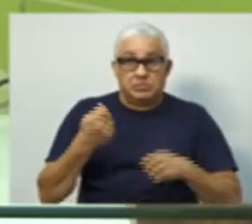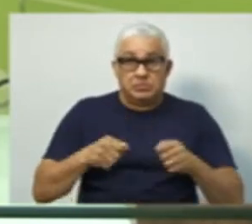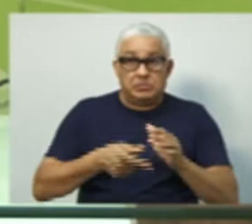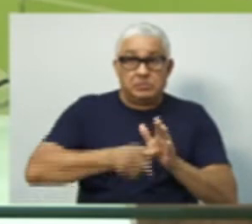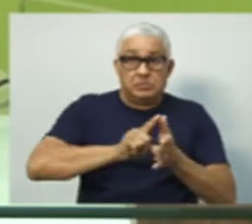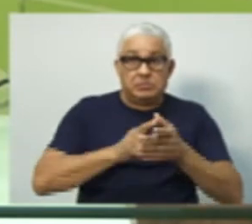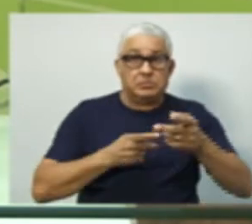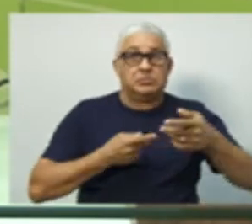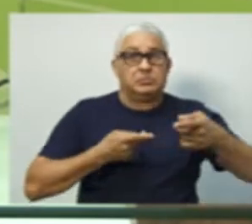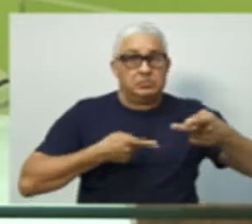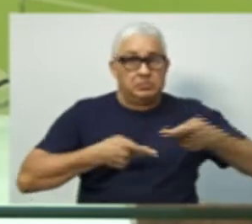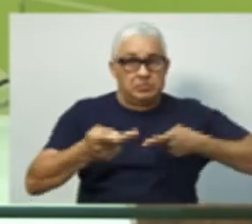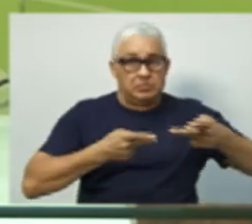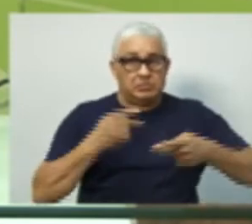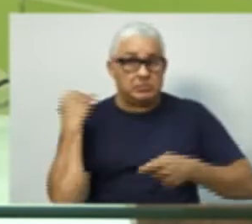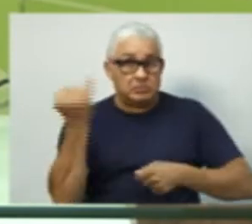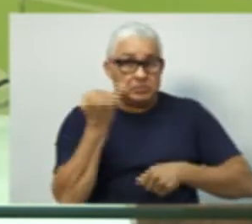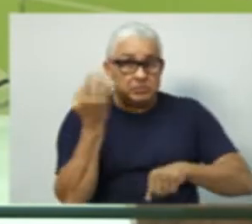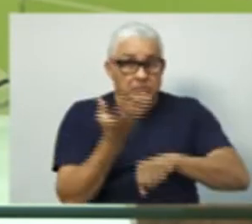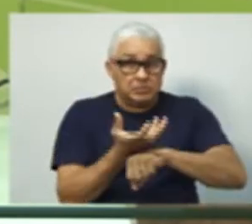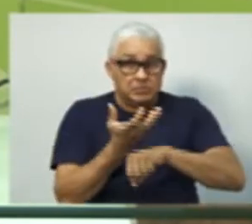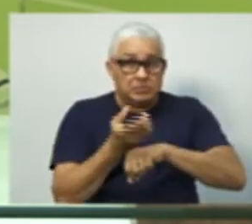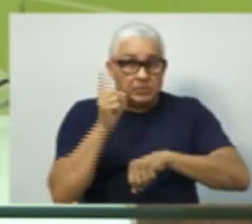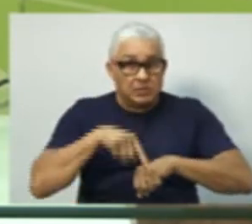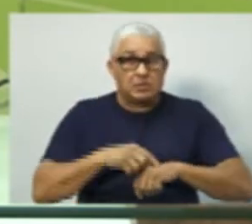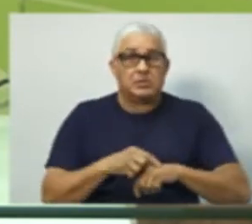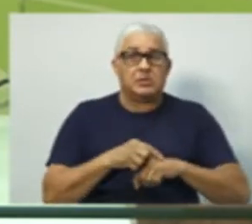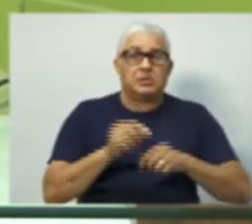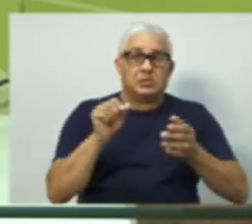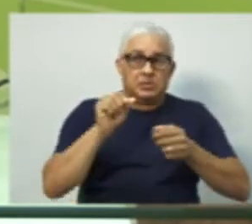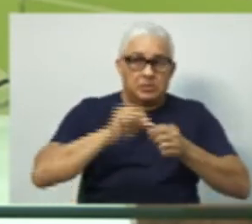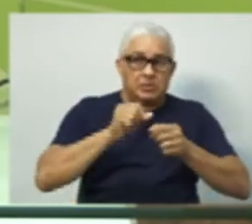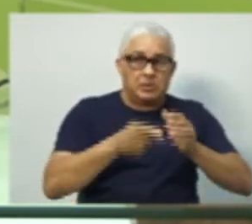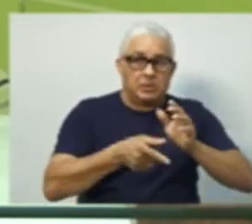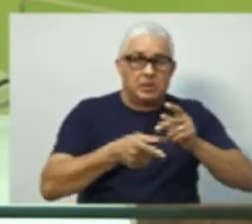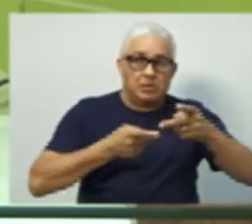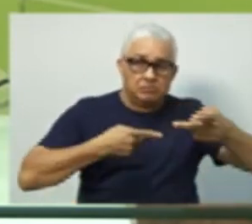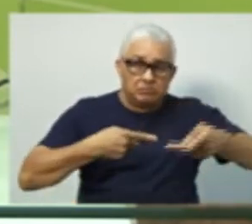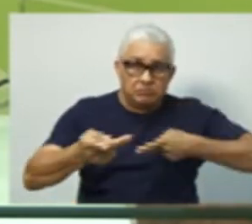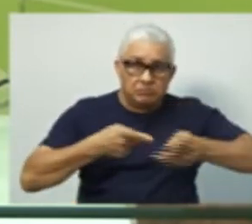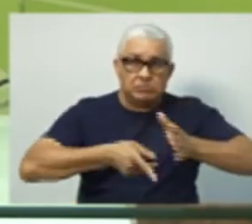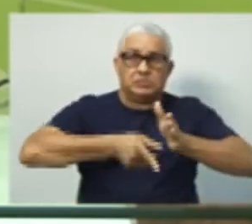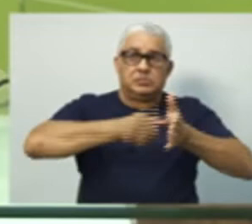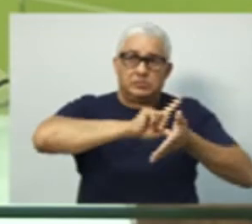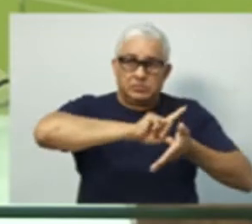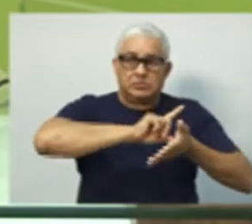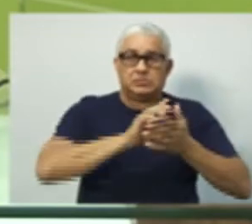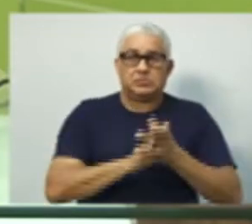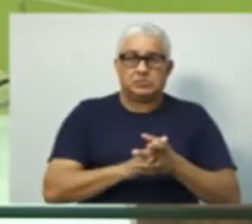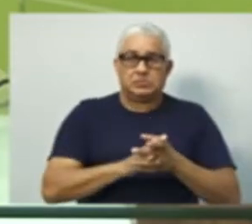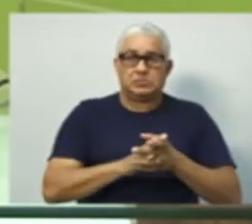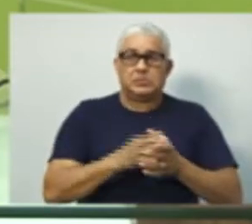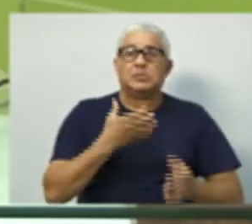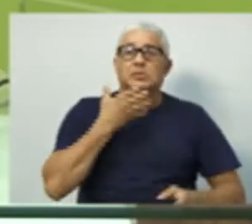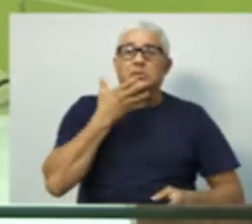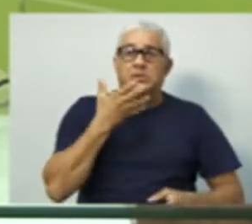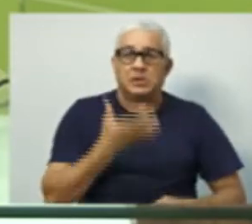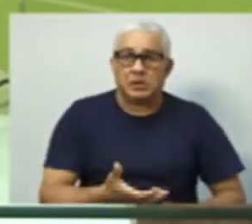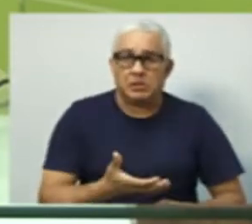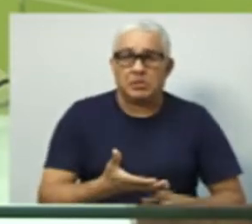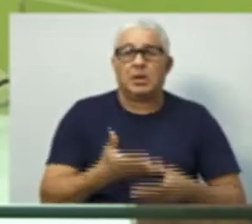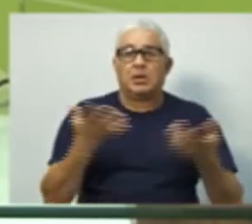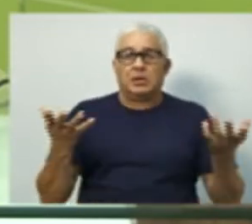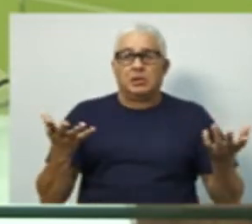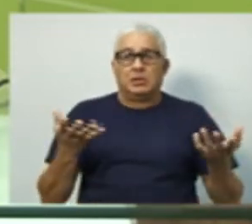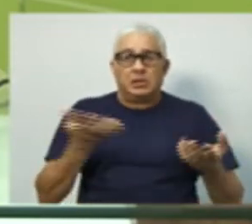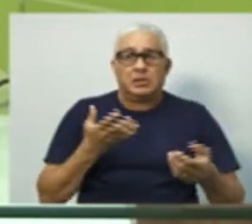Então, um exemplo de orçamento de vendas, a gente pode ver aqui, ó. Por exemplo, previsão de venda, método da média móvel simples. Suponha que uma